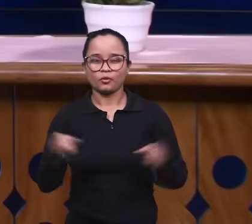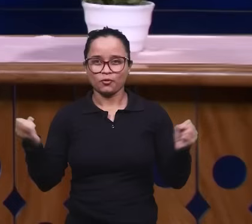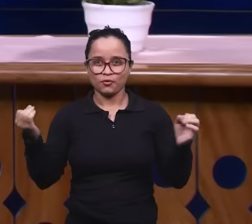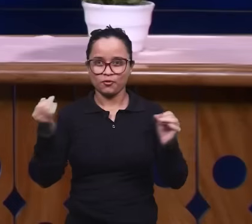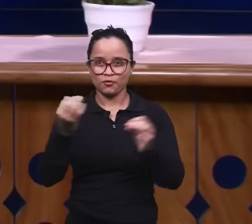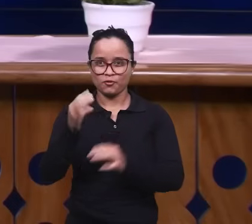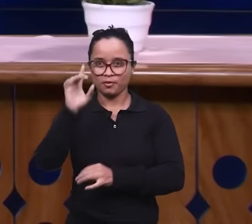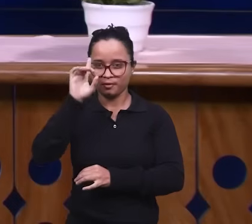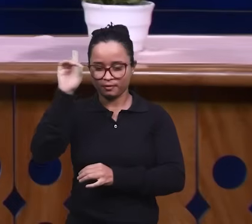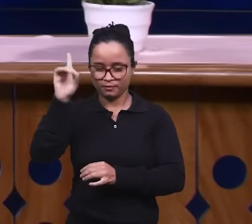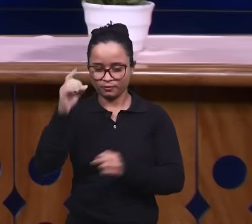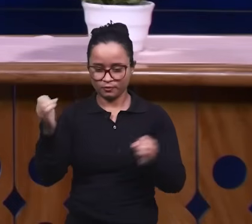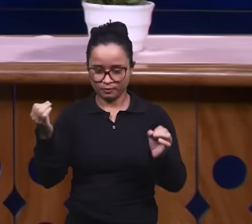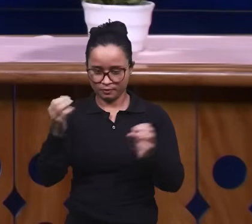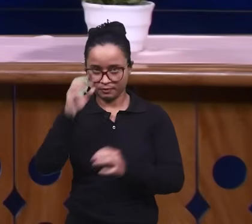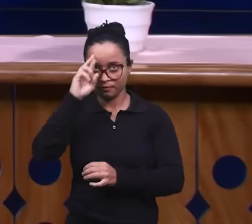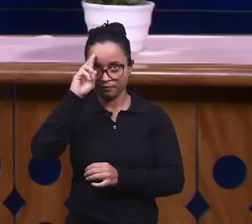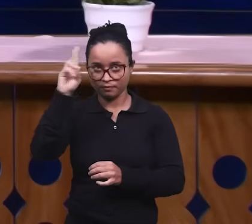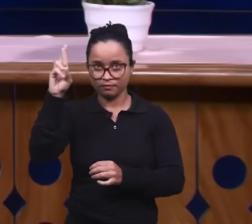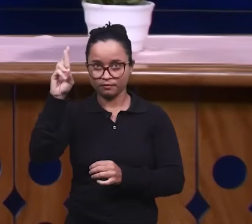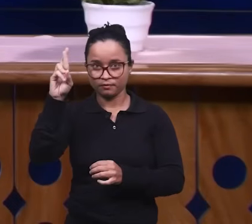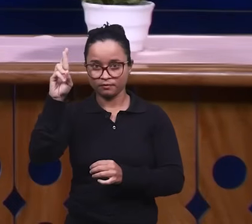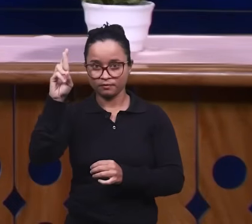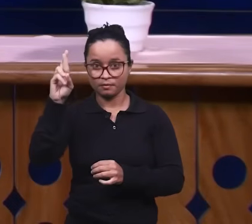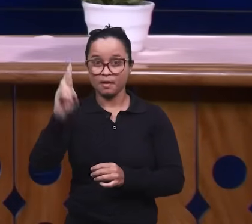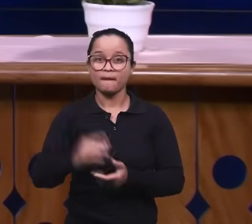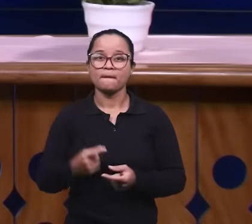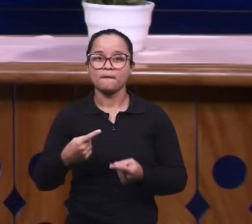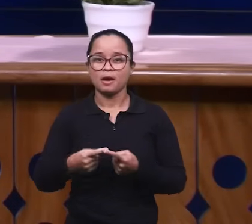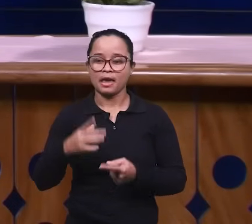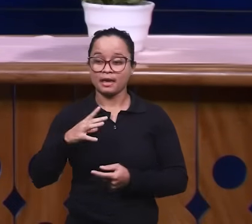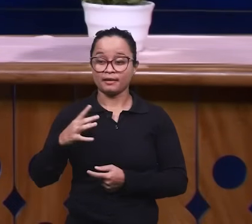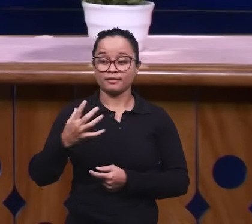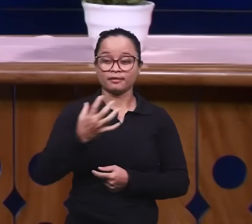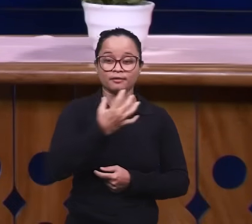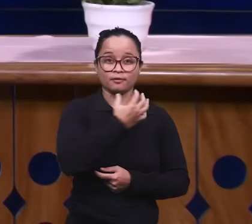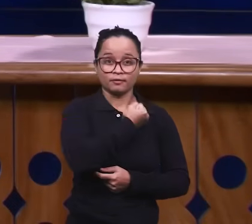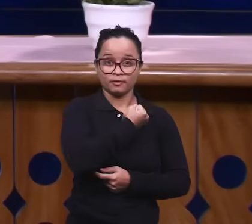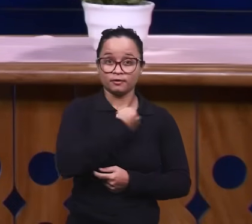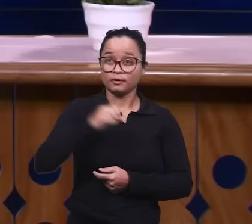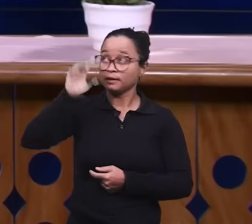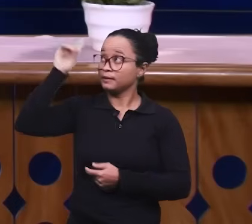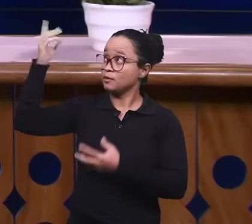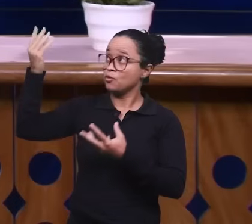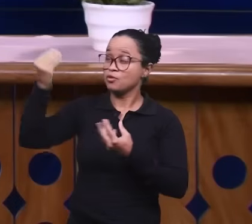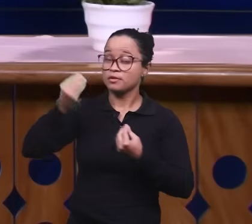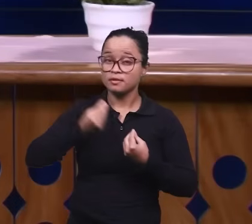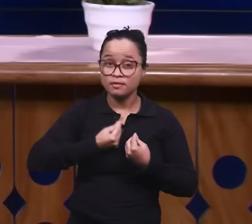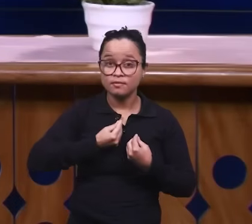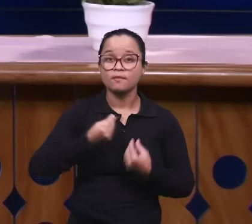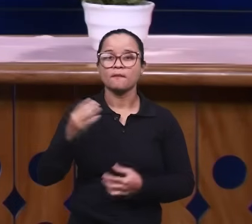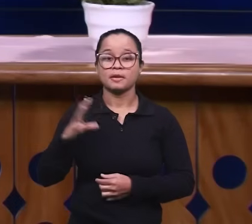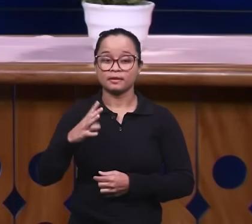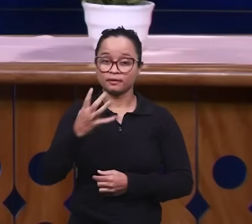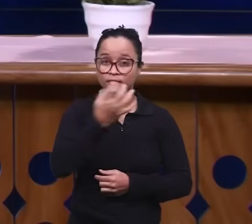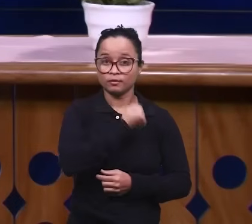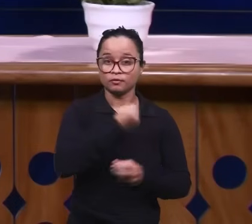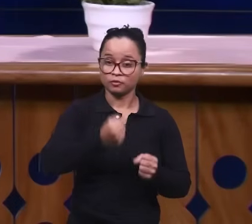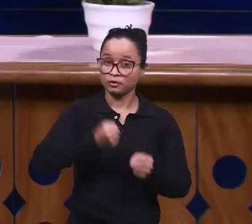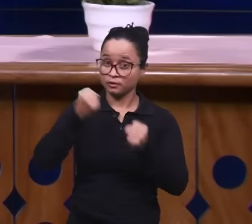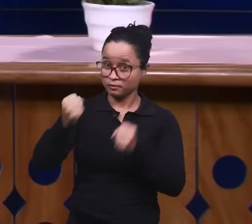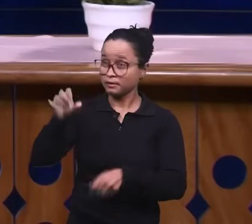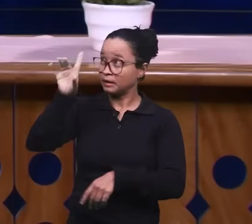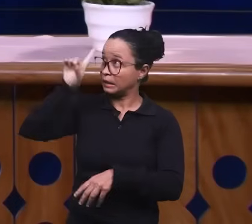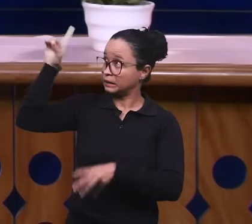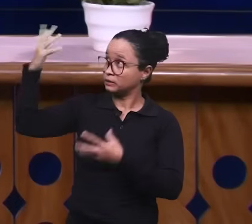Glória a Deus, glorificamos o nome do Senhor pela nossa grande salvação providenciada por Deus, pela grande salvação que Deus nos